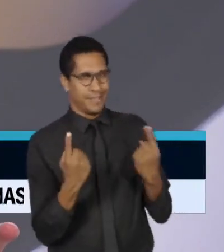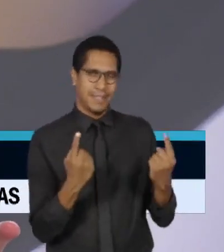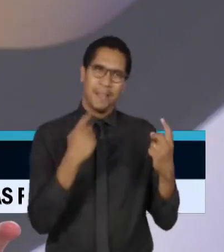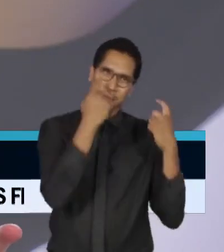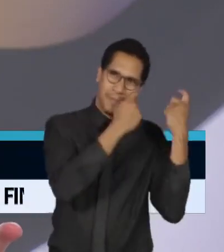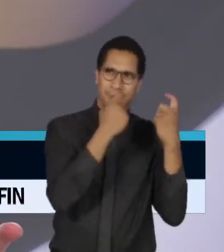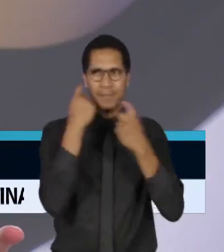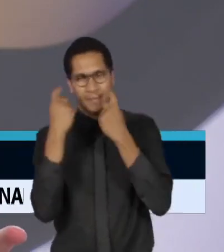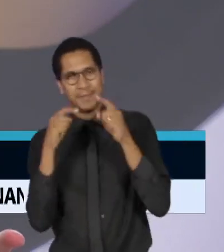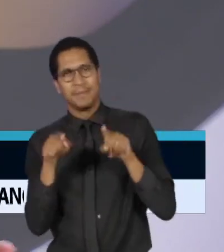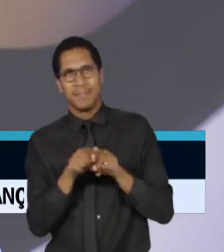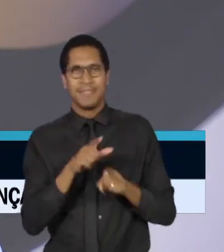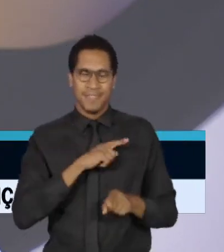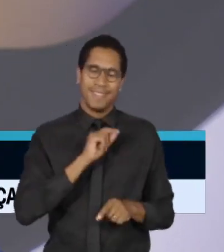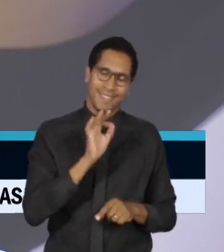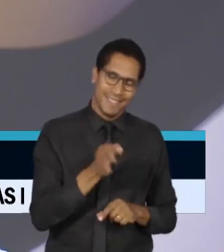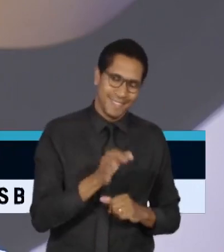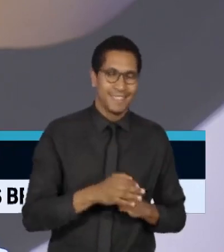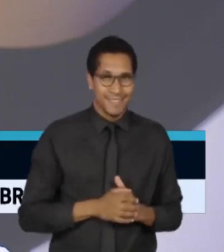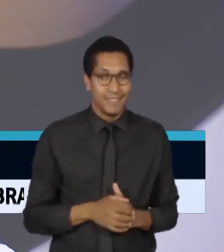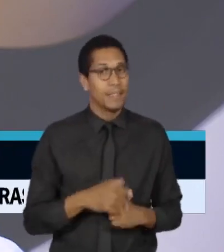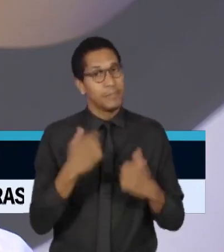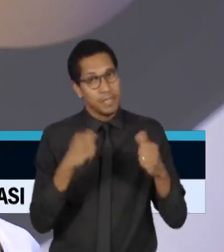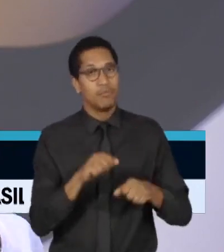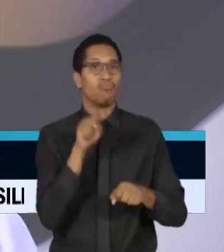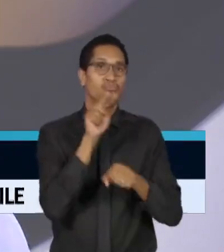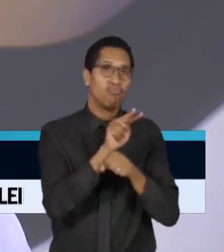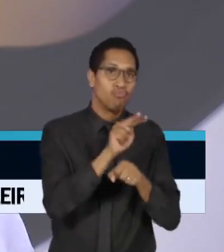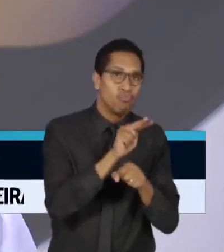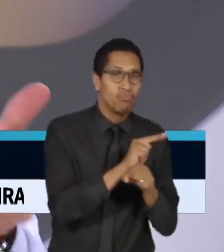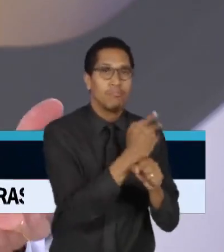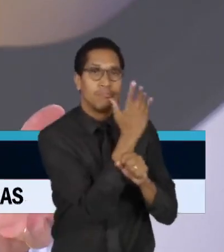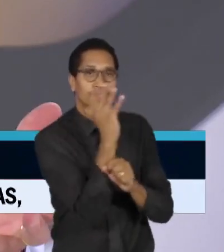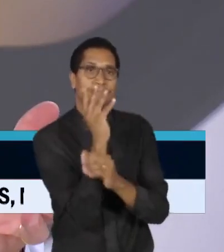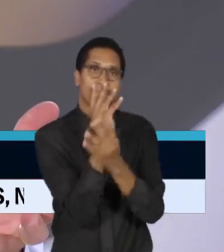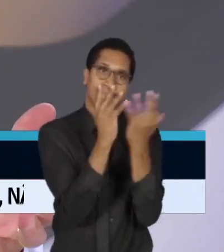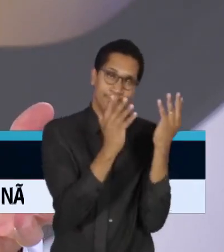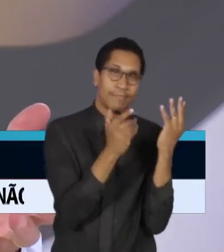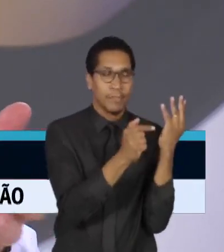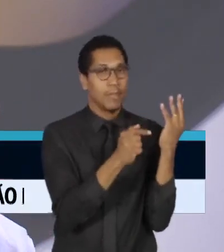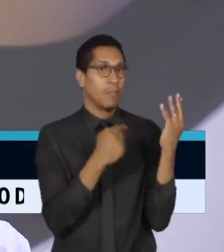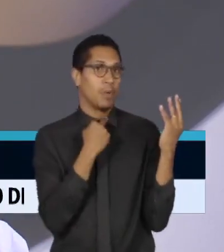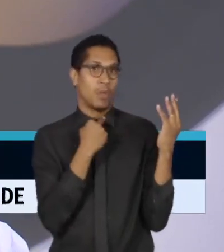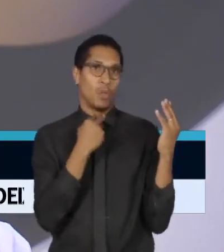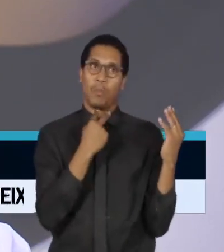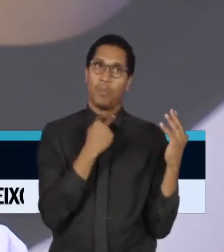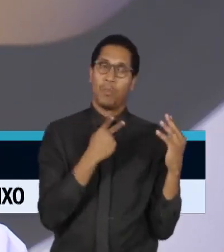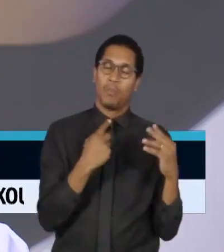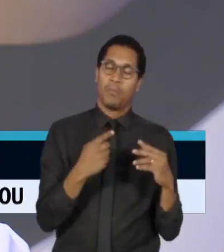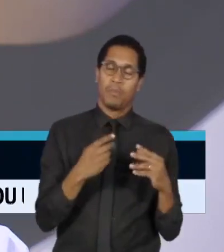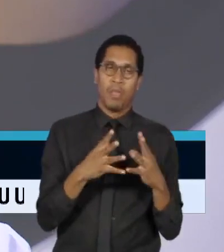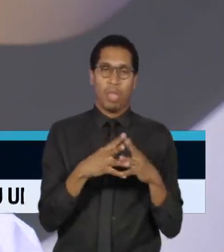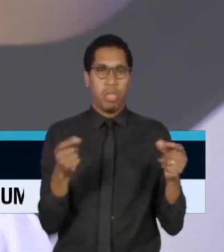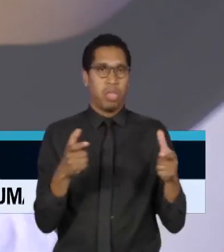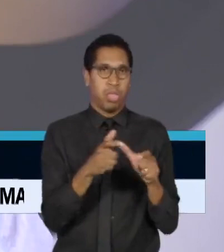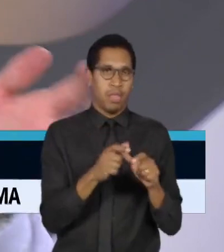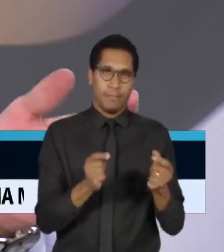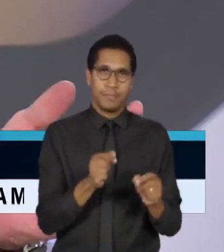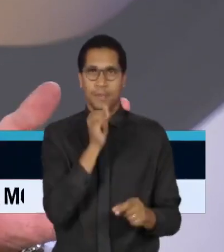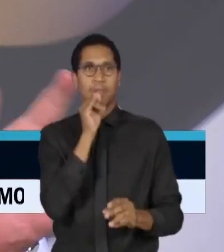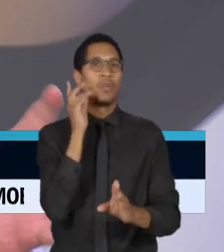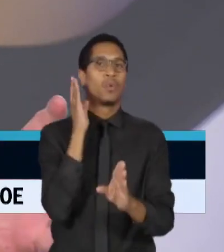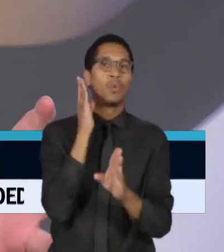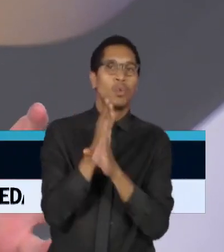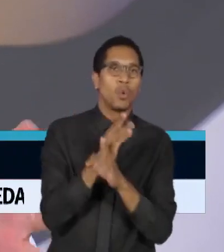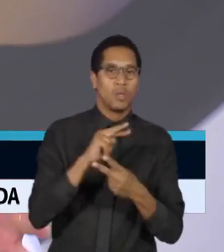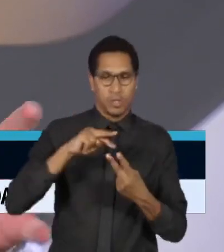que foi levantado aí é que nós temos que conservar o meio ambiente para impedir que essas coisas aconteçam. Pô, bom, achamos lá o DNA